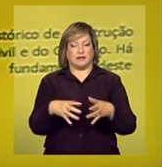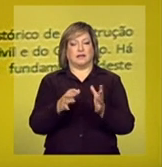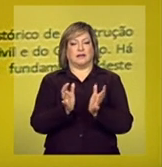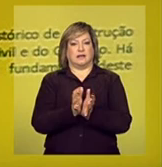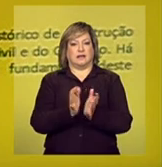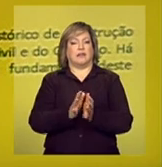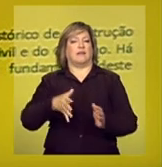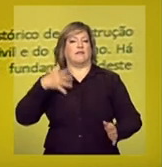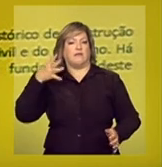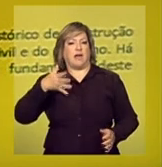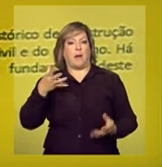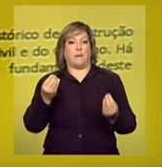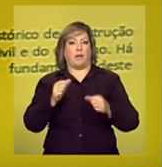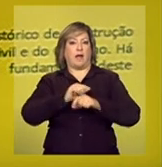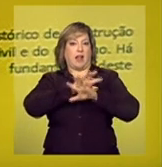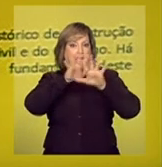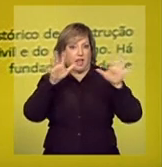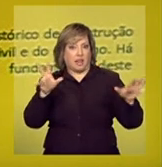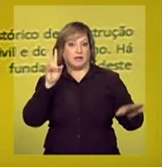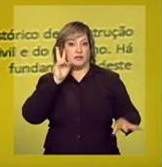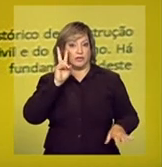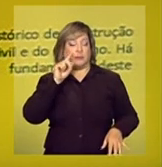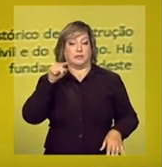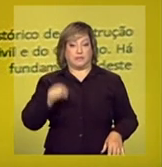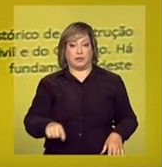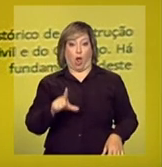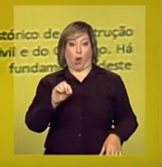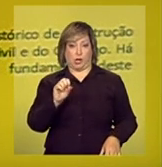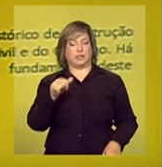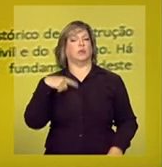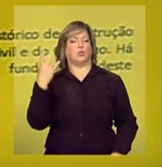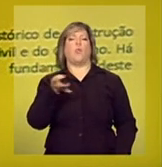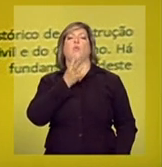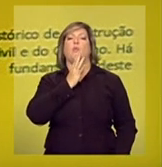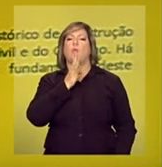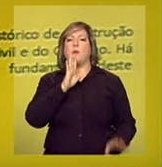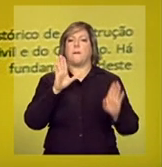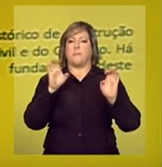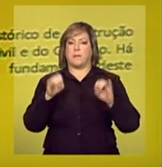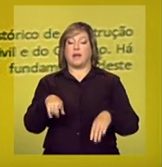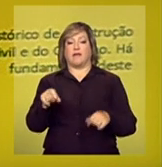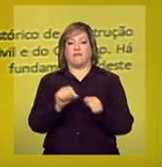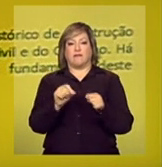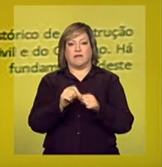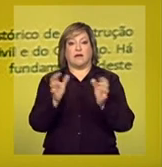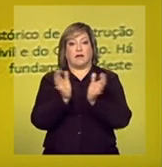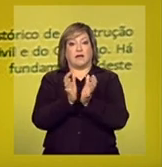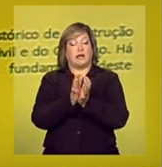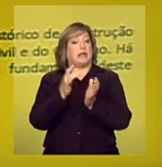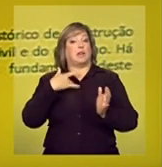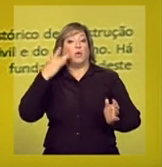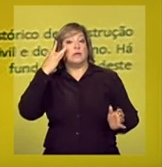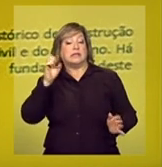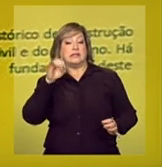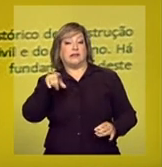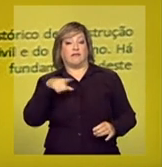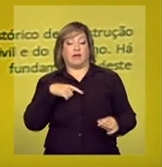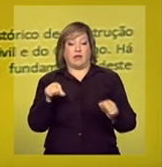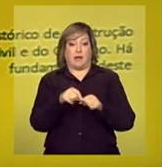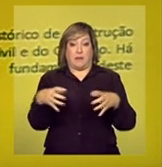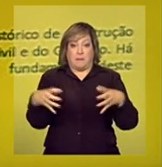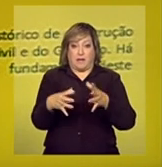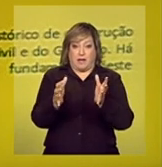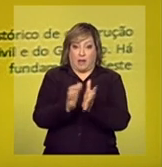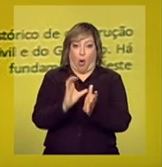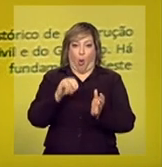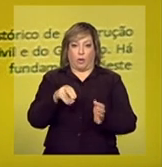muito claras nesse sentido. A Lausanne é conhecida, ela é bem conhecida, ela foi apropriada. Não sei se ela foi apropriada enquanto